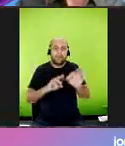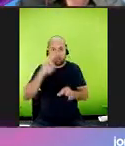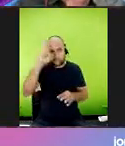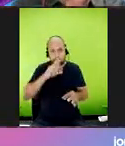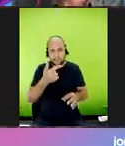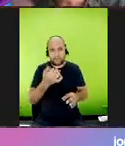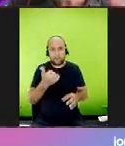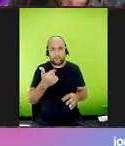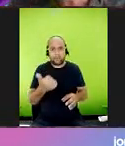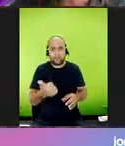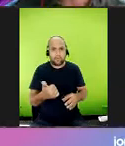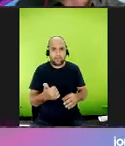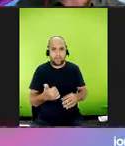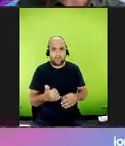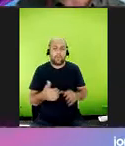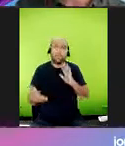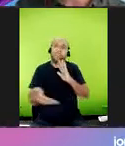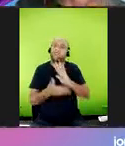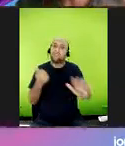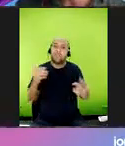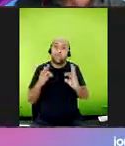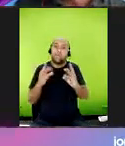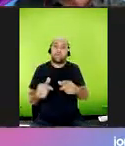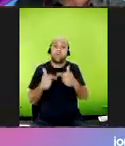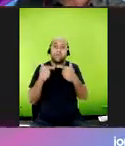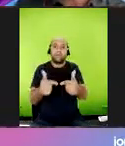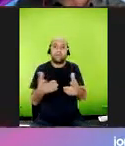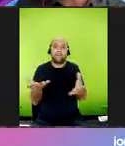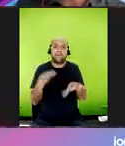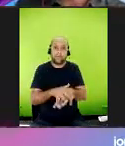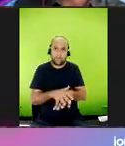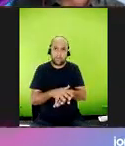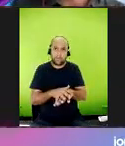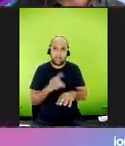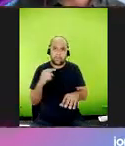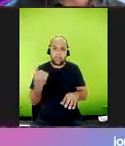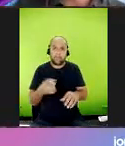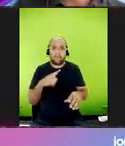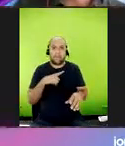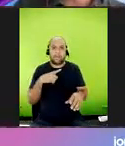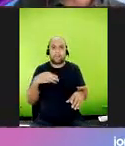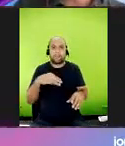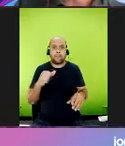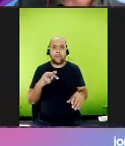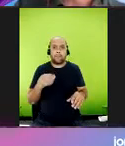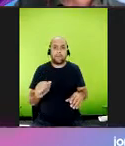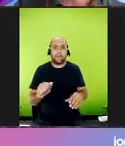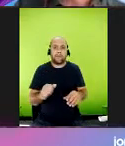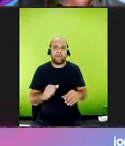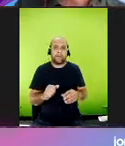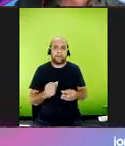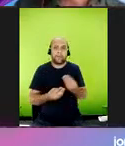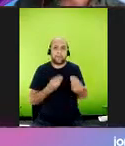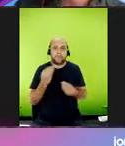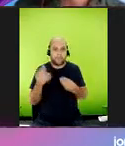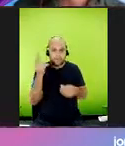para a gente varrer tudo o que está sendo feito né de inclusão para que a gente tem um mapa né para ver com bem-sucedido nós fomos